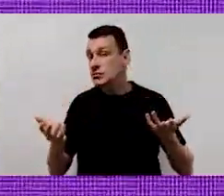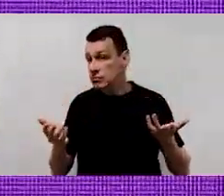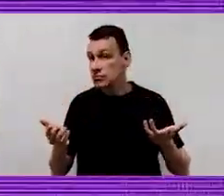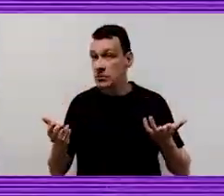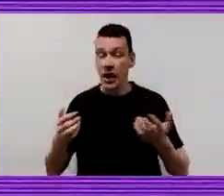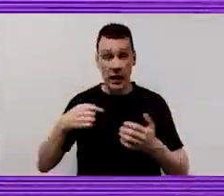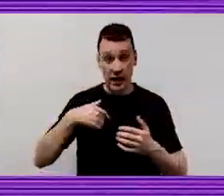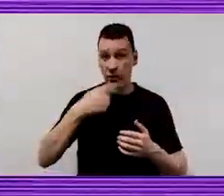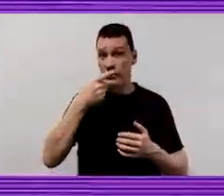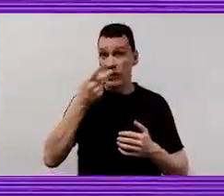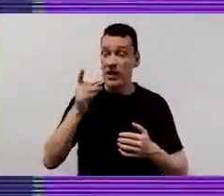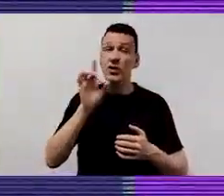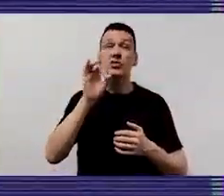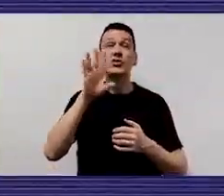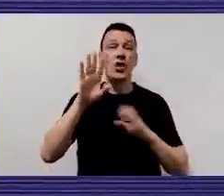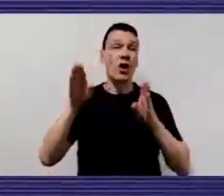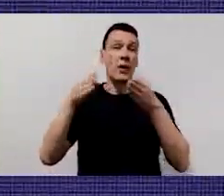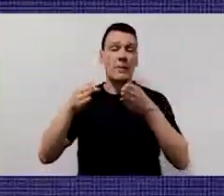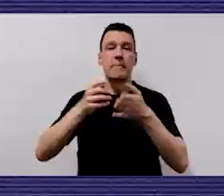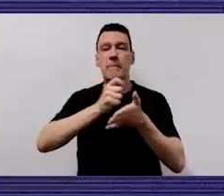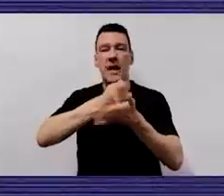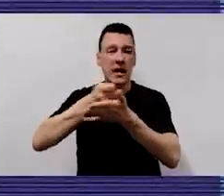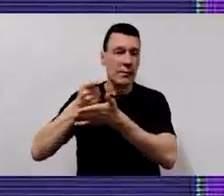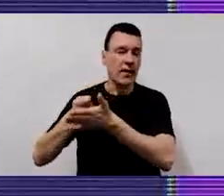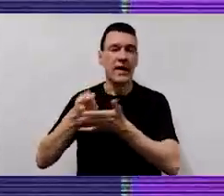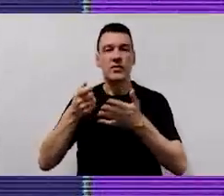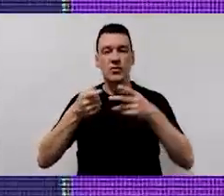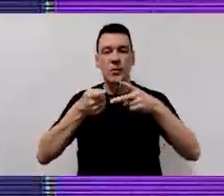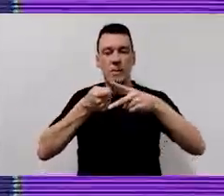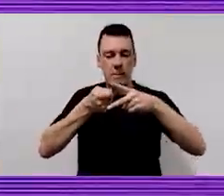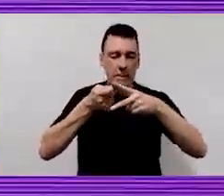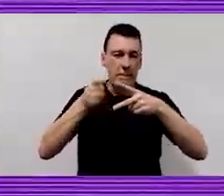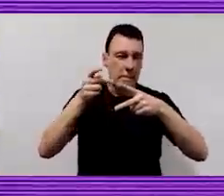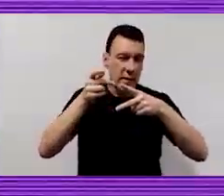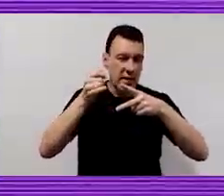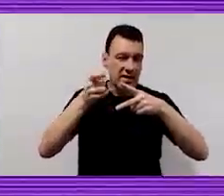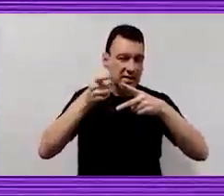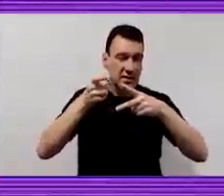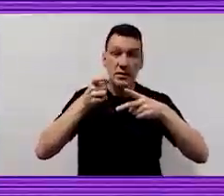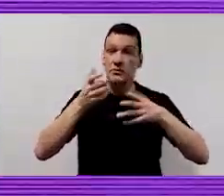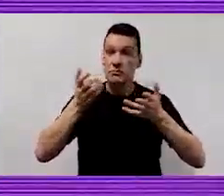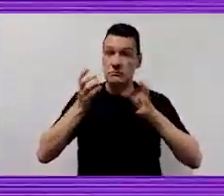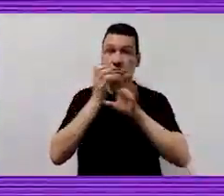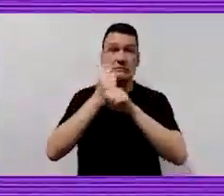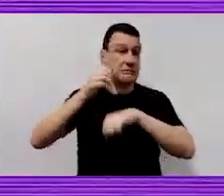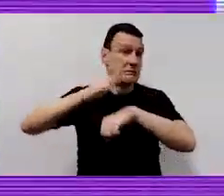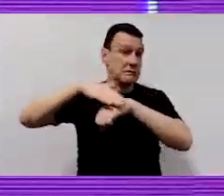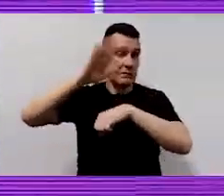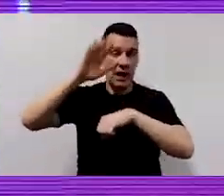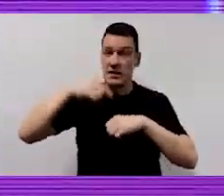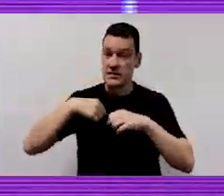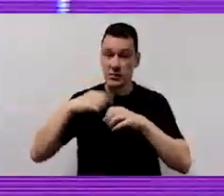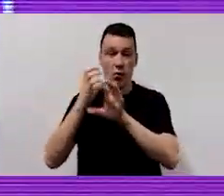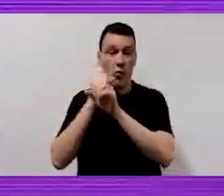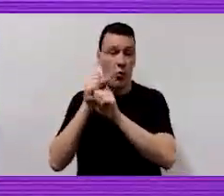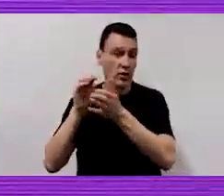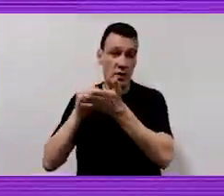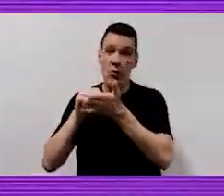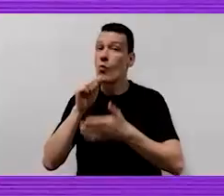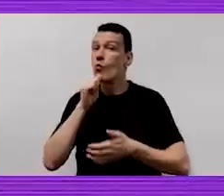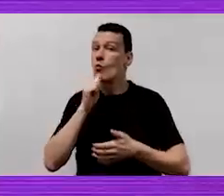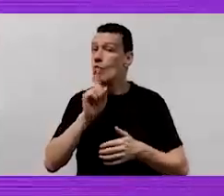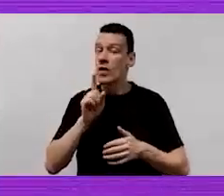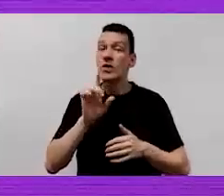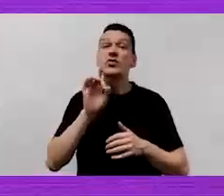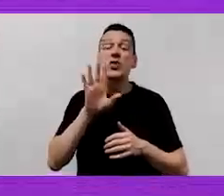pagamentos, PIX, que é algo que está acontecendo e que tem os números muito maiores. Então, pensa. Só quando você pensa em identidade,